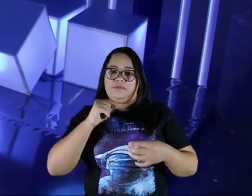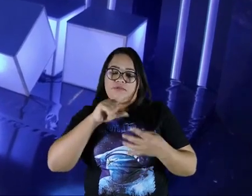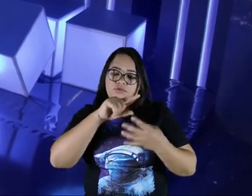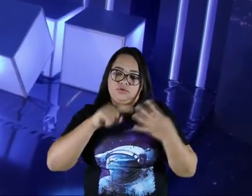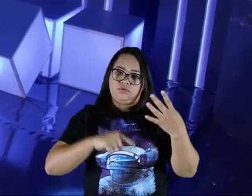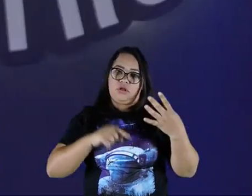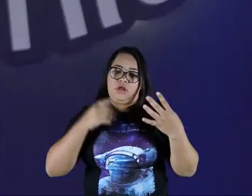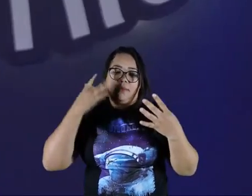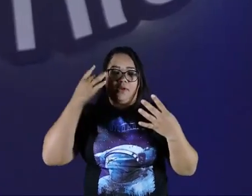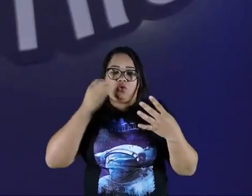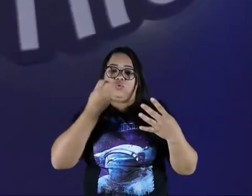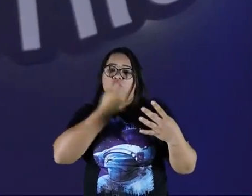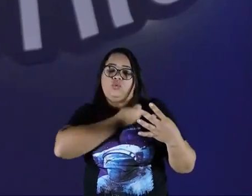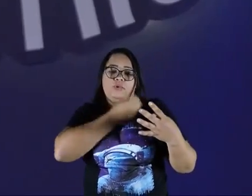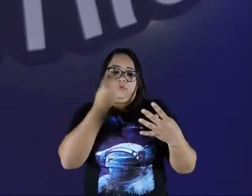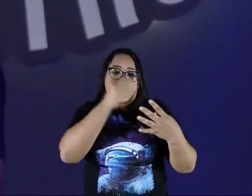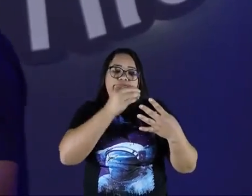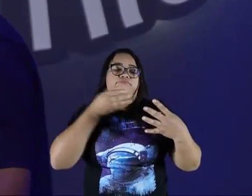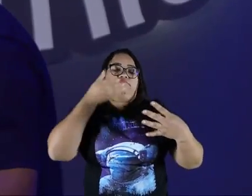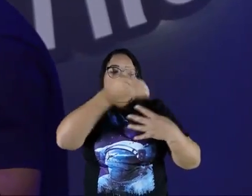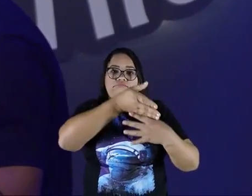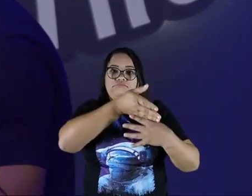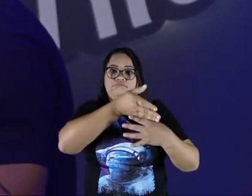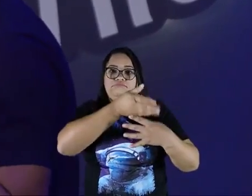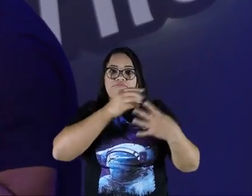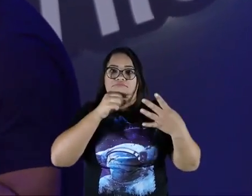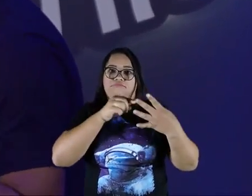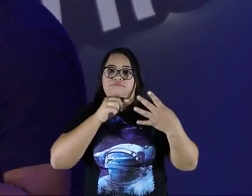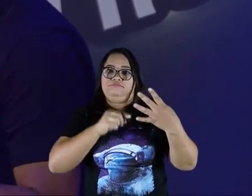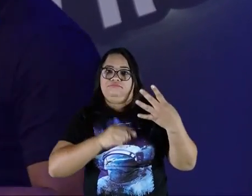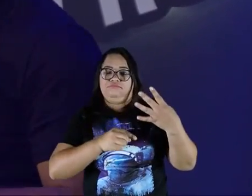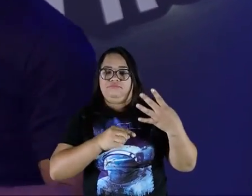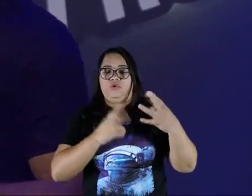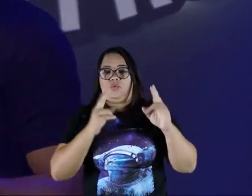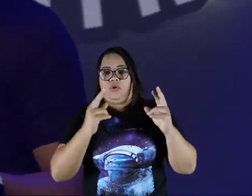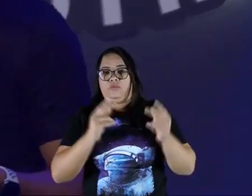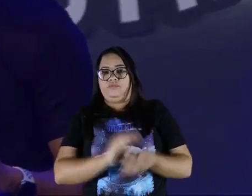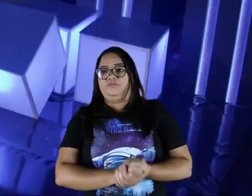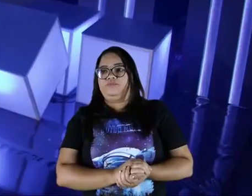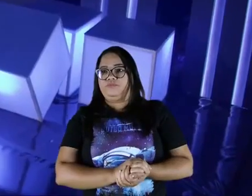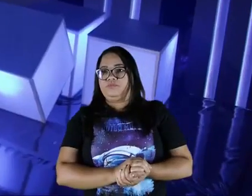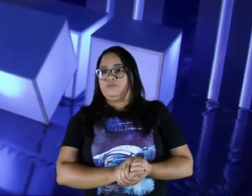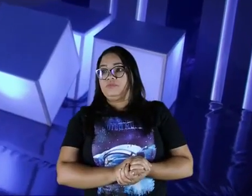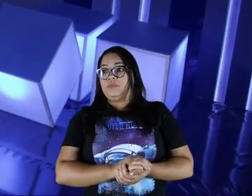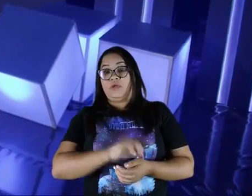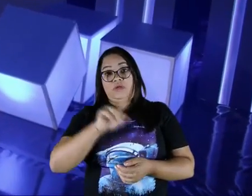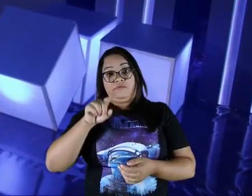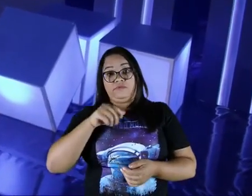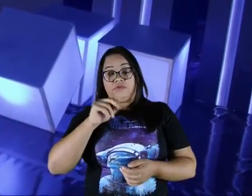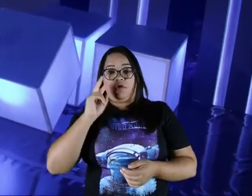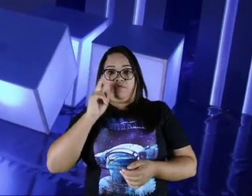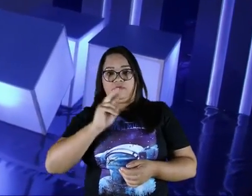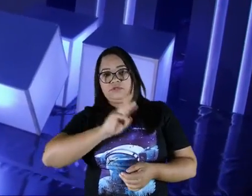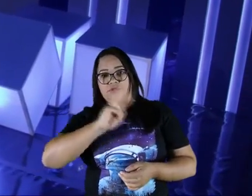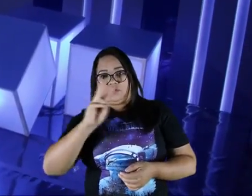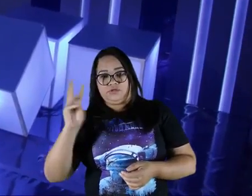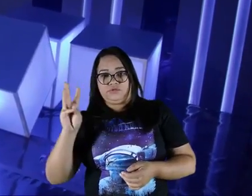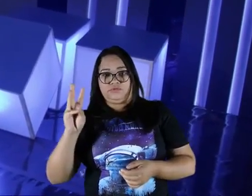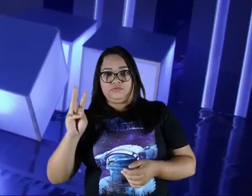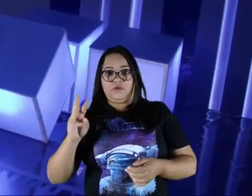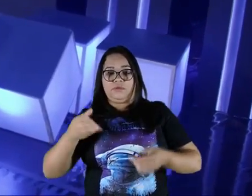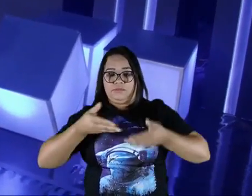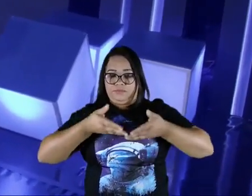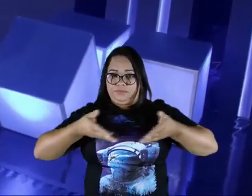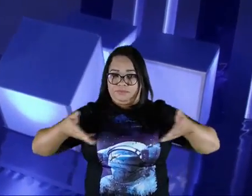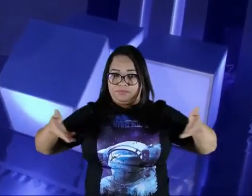você só coloca o teu número amanhã, clica na palestra e já reserva o esquema. Exatamente. É aí você já olha ali no site. O site vai aparecer aqui